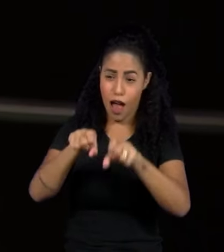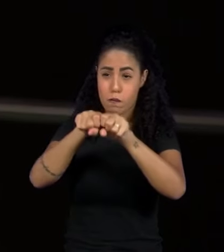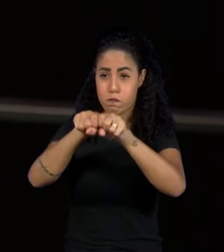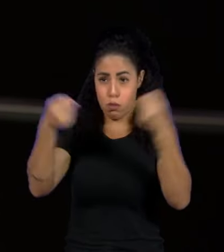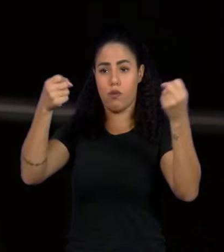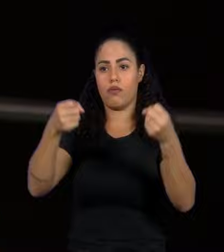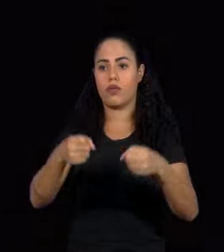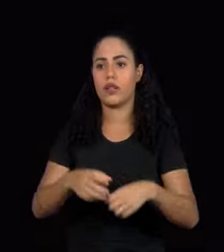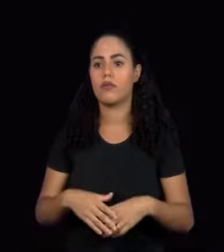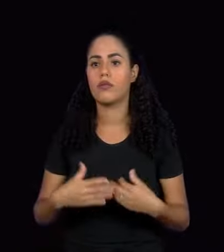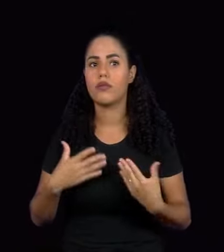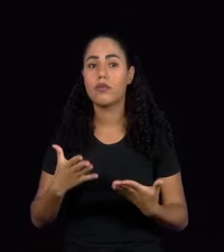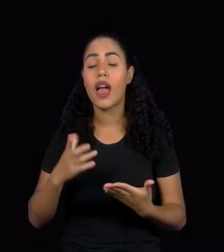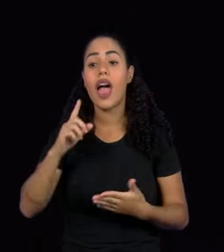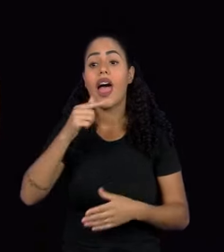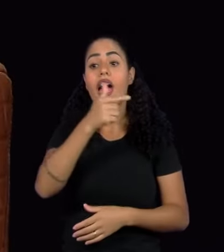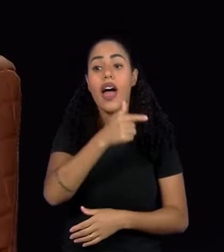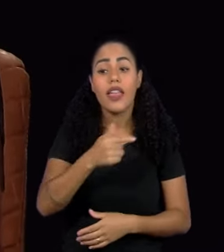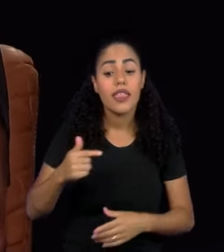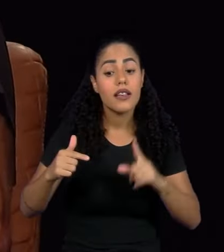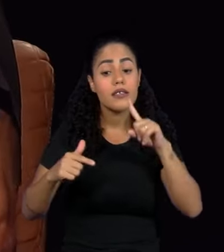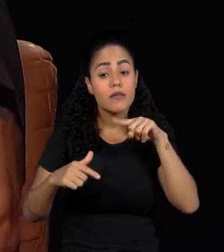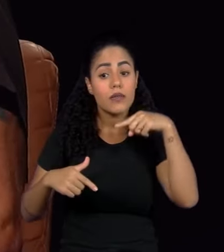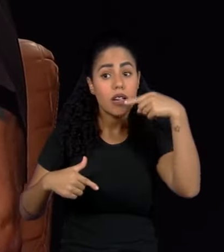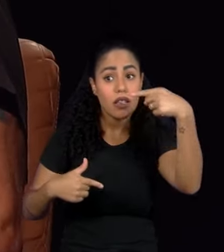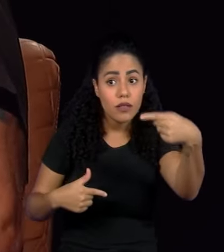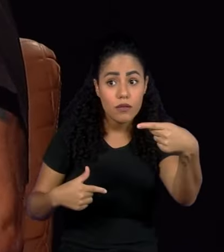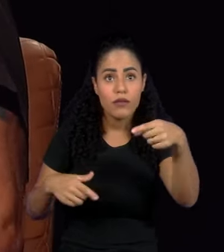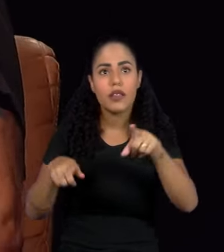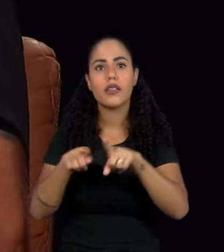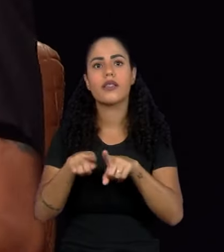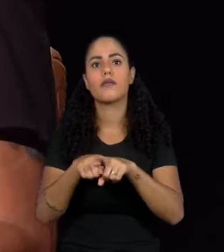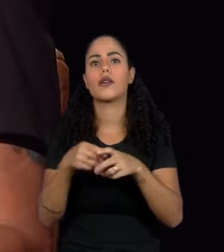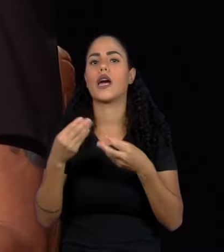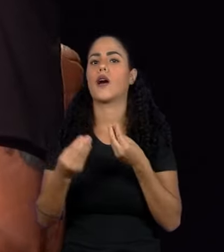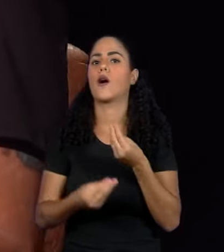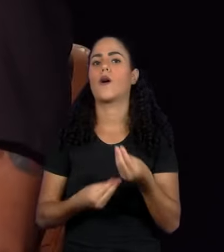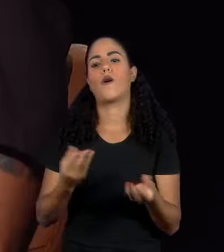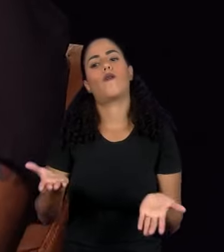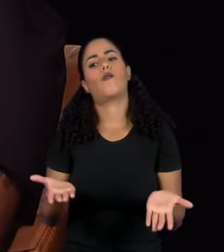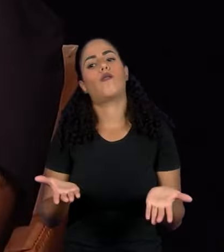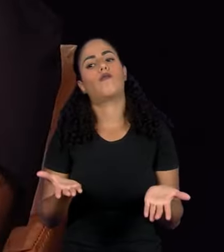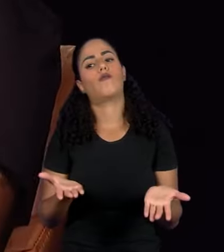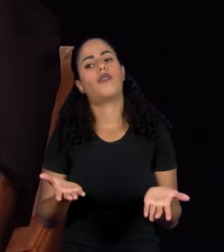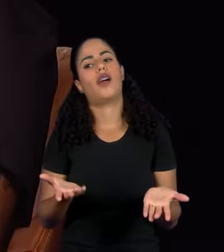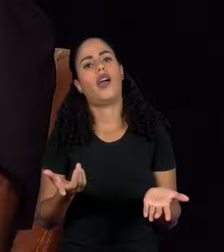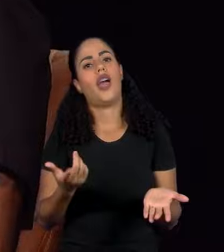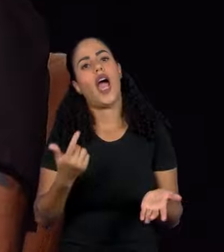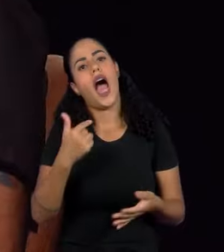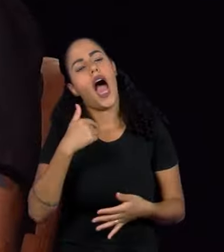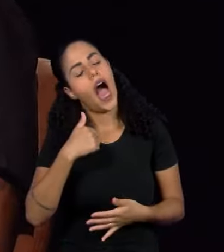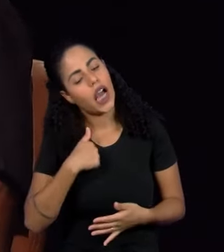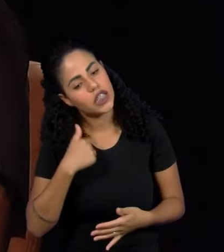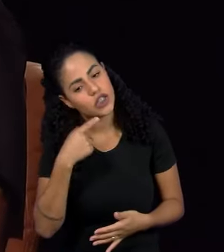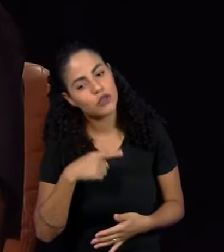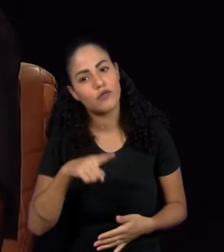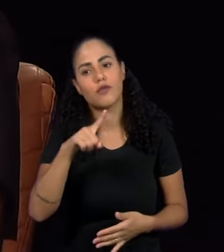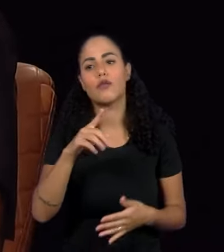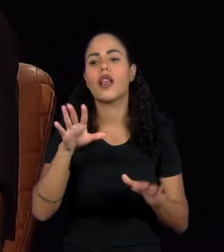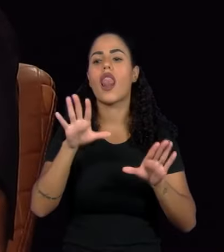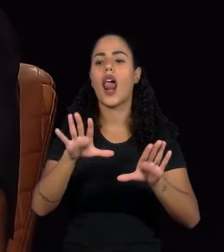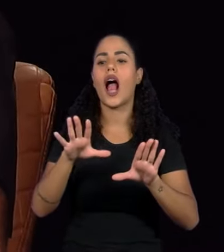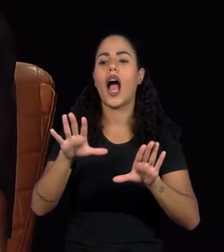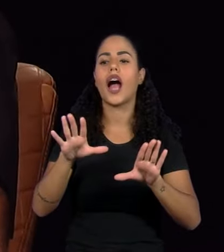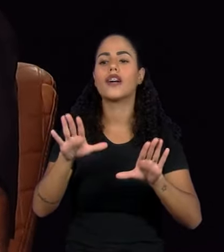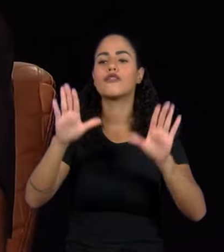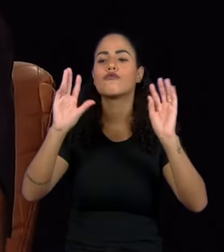show. Na semana que vem, que a gente foi para São Paulo, aí, meu amigo, porque é nossa terra, né? Aí a gente veio para São Paulo com